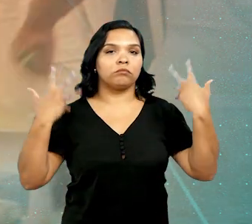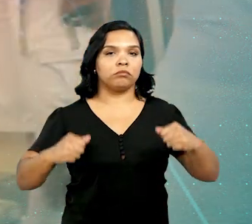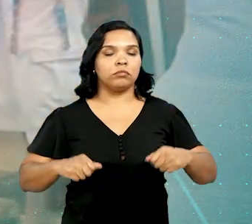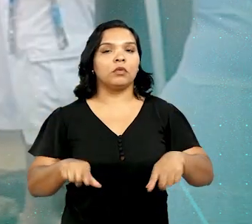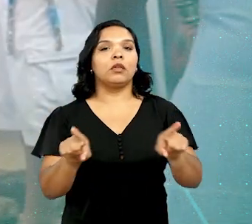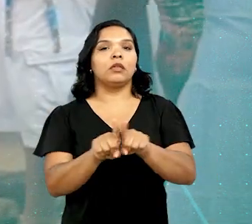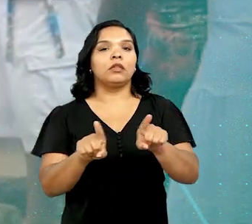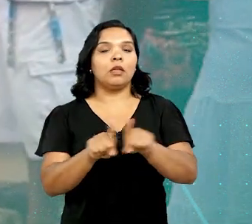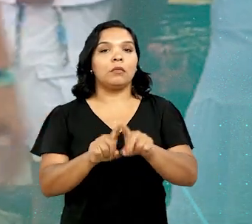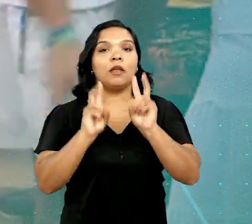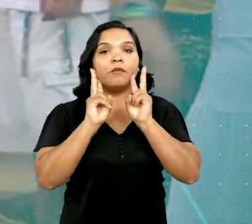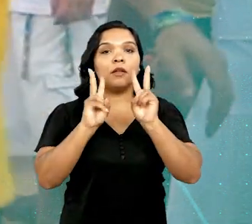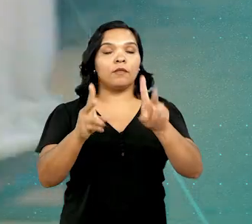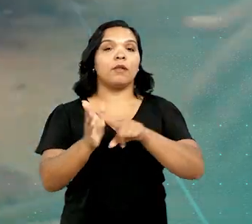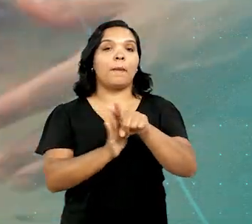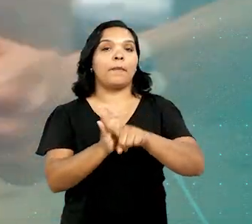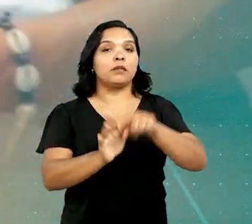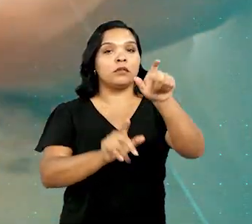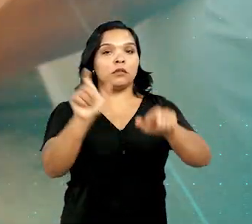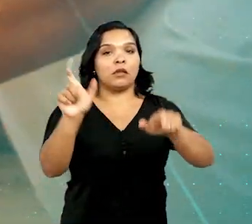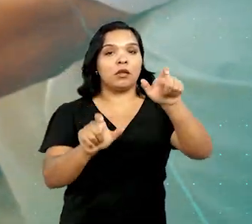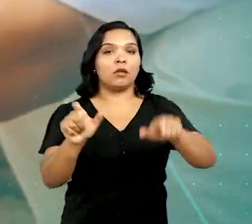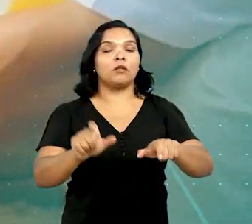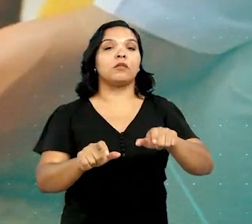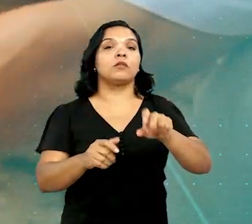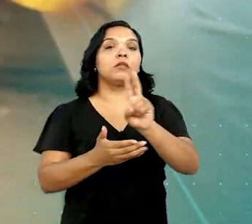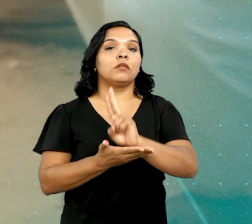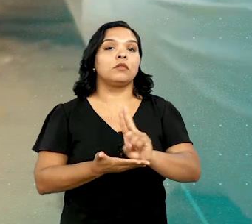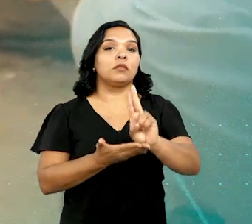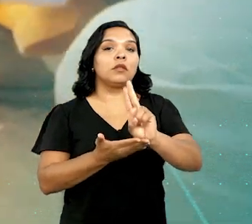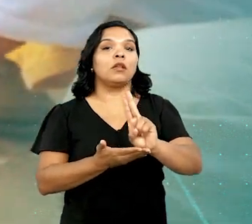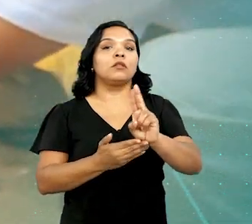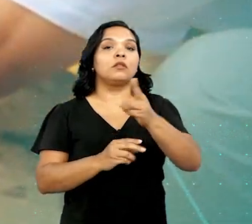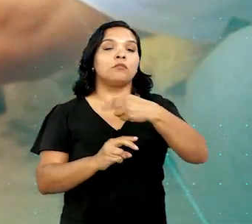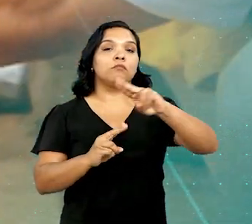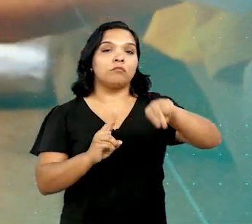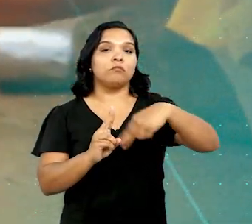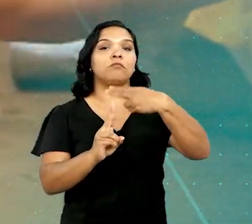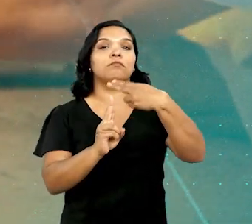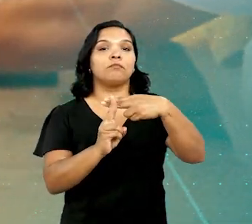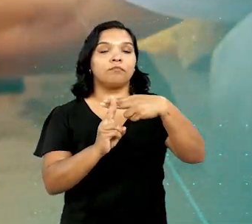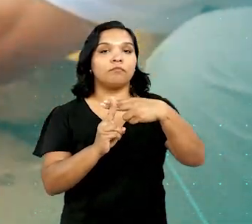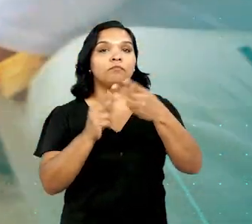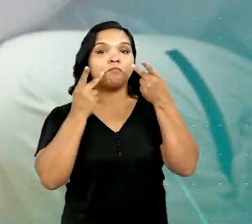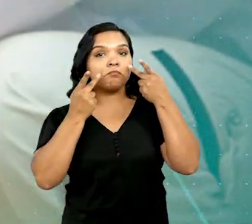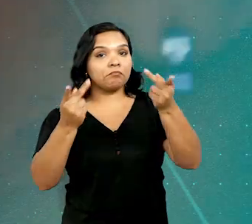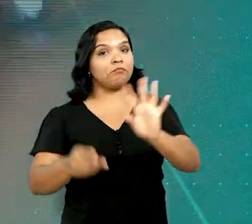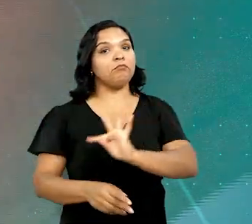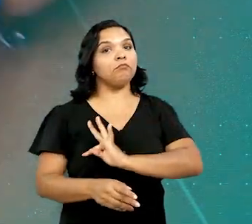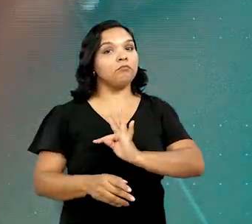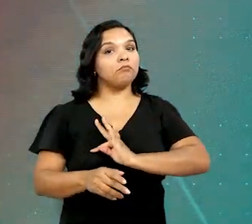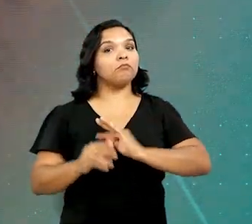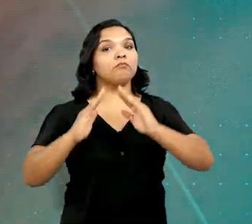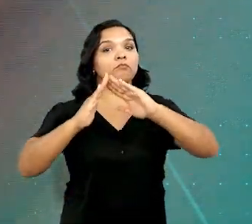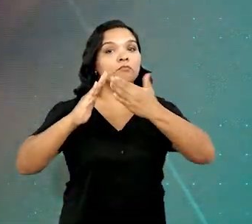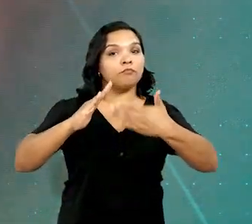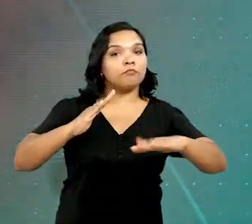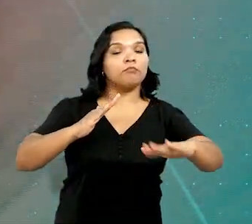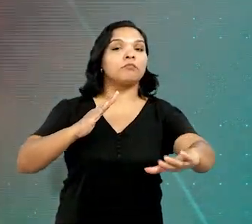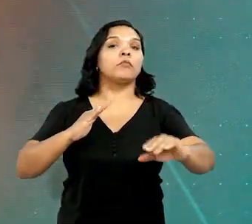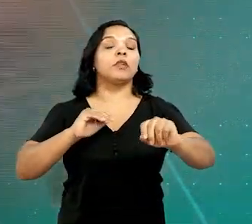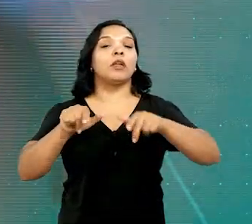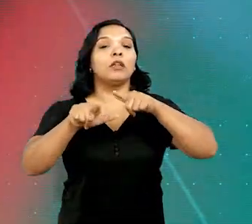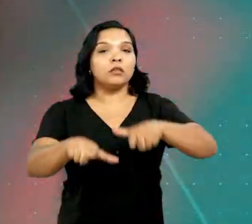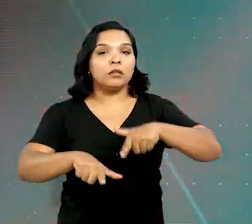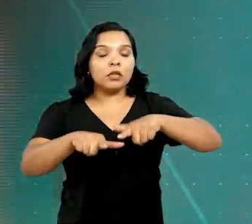orgânica. E ainda você vai ver que pesquisadores da Universidade Estadual de Santa Cruz realizam visitas técnicas em terreiros de candomblé,